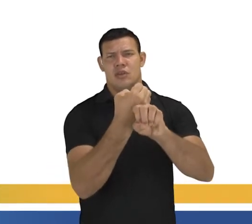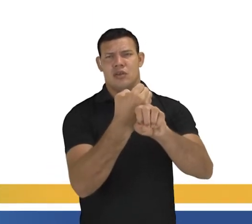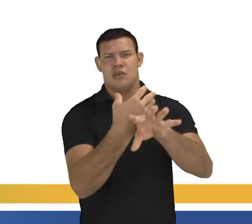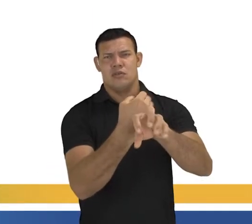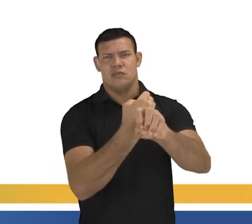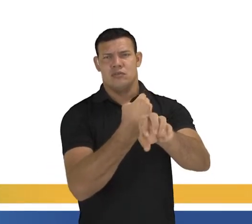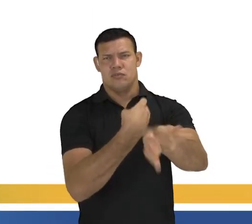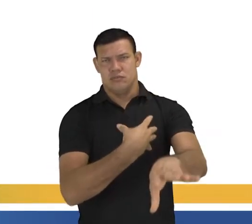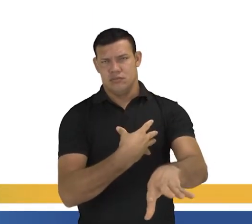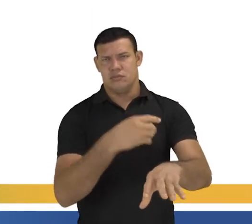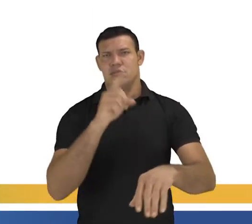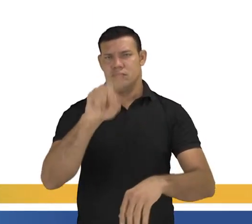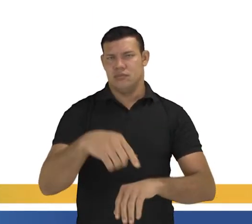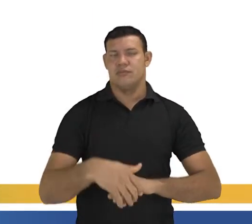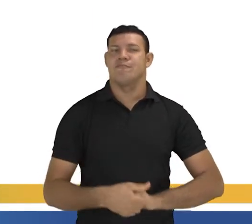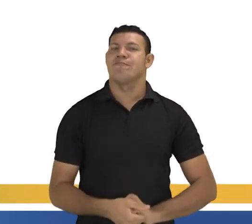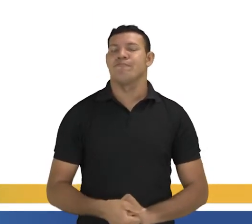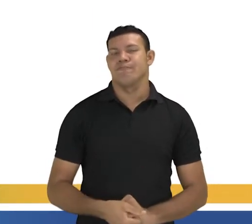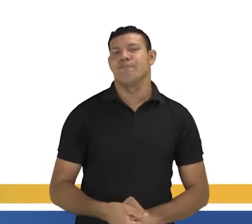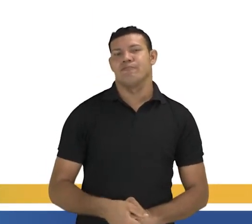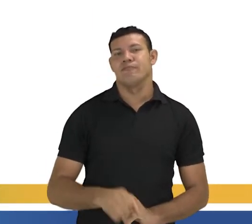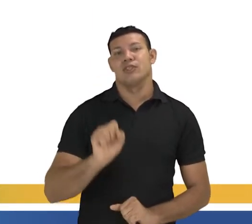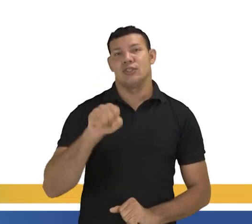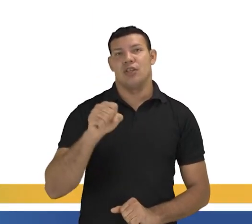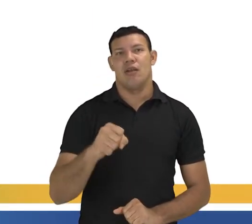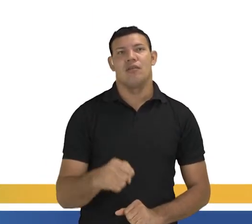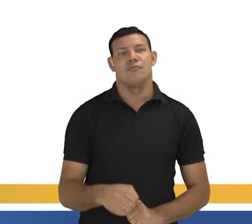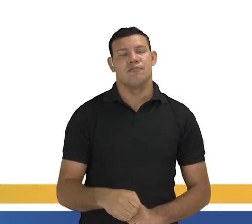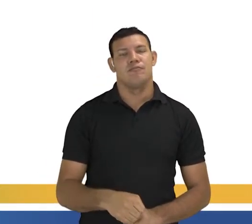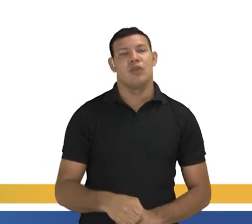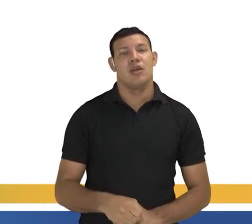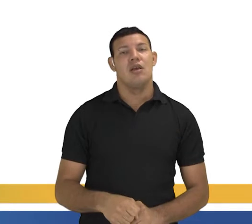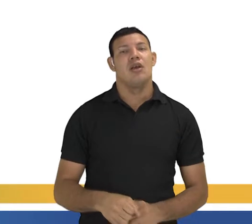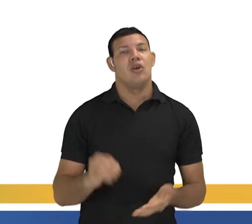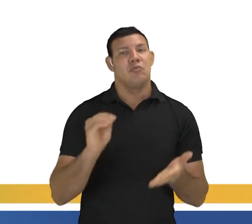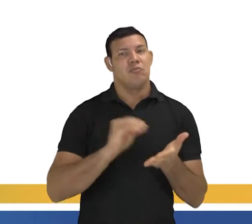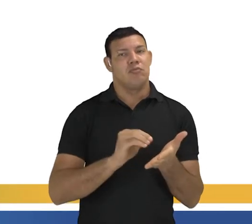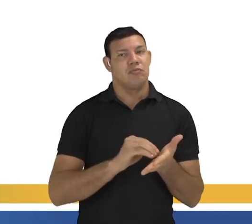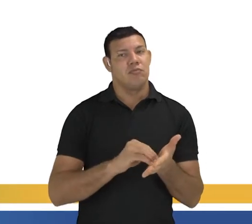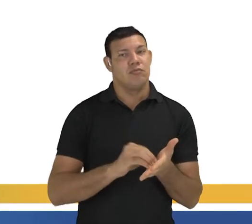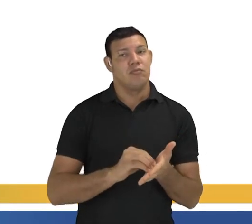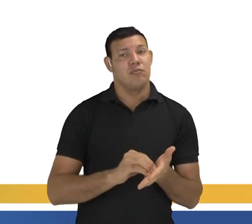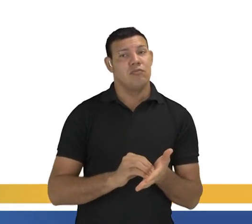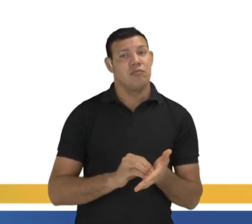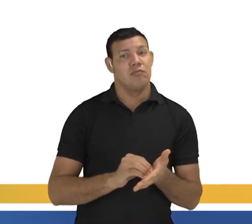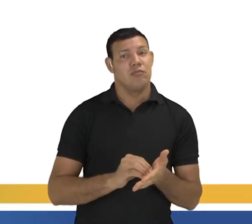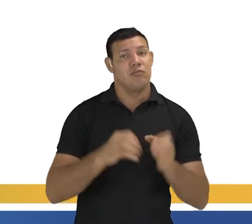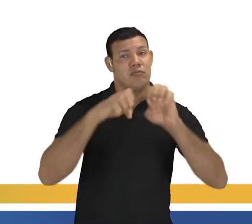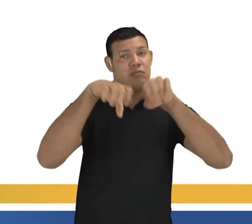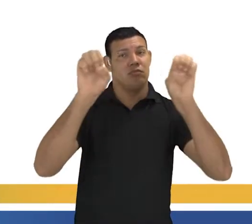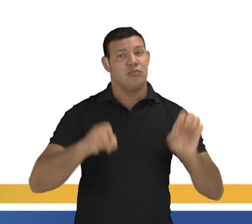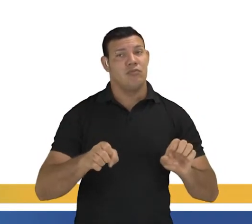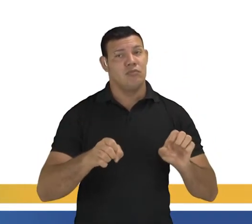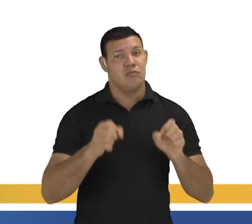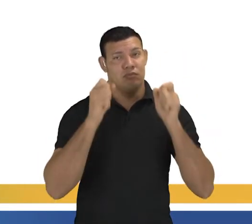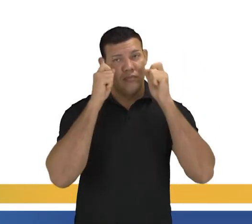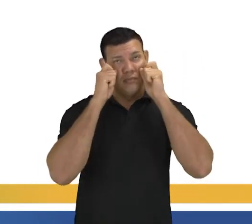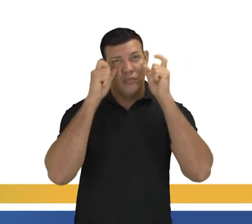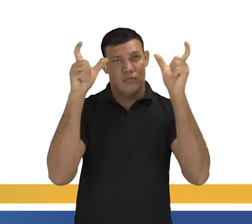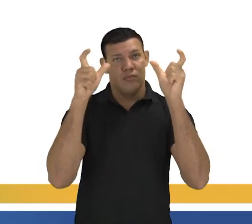particípio e o verbo principal vai ficar com ing. Tudo bem? Vamos agora aqui a mais